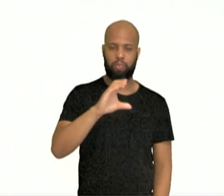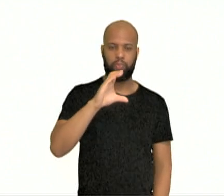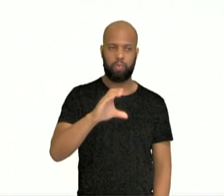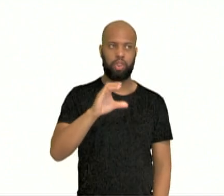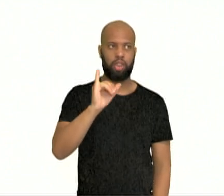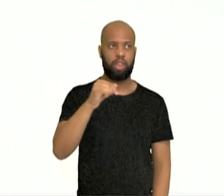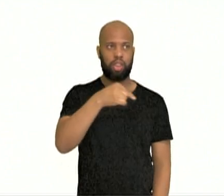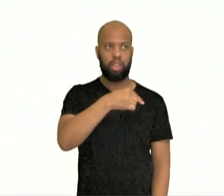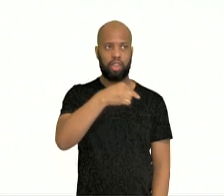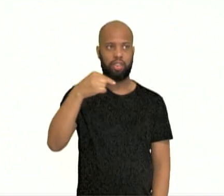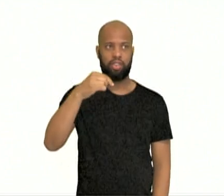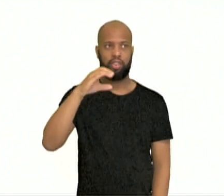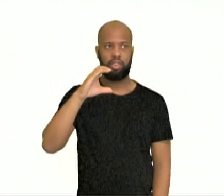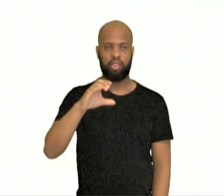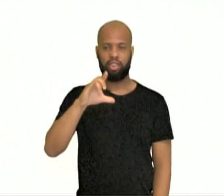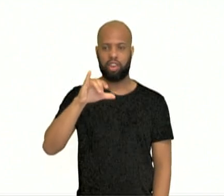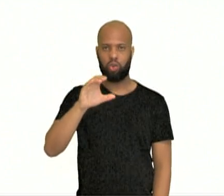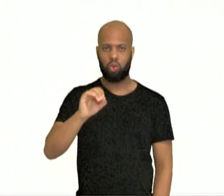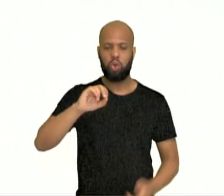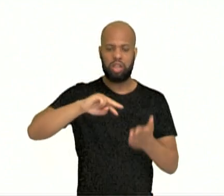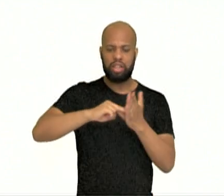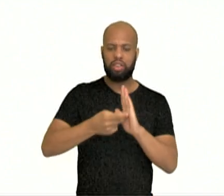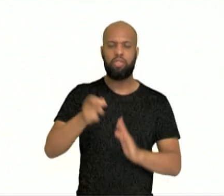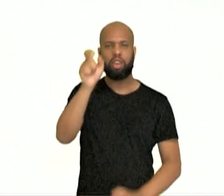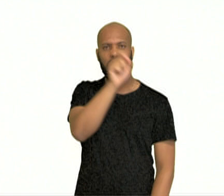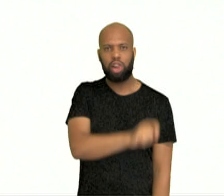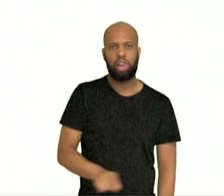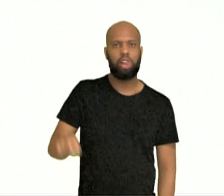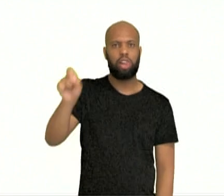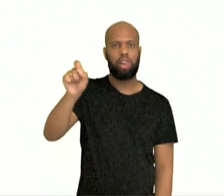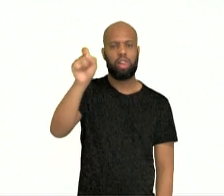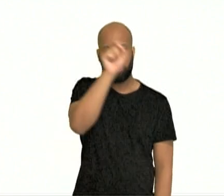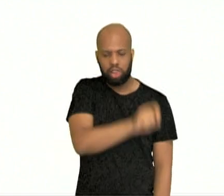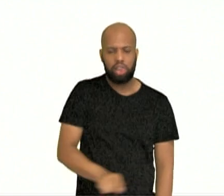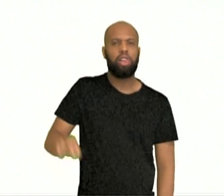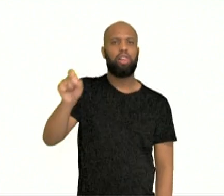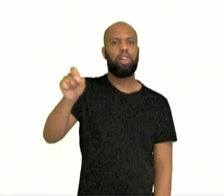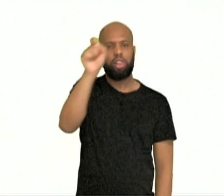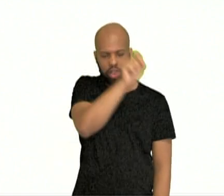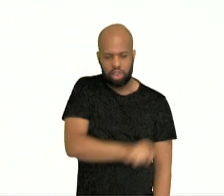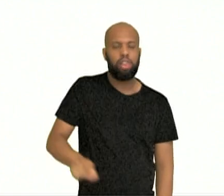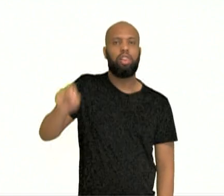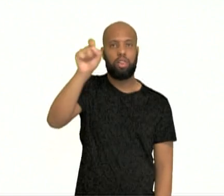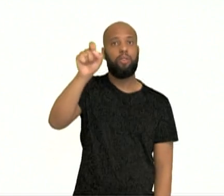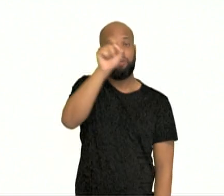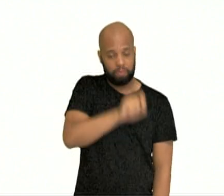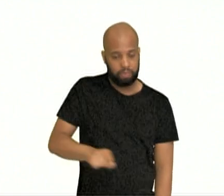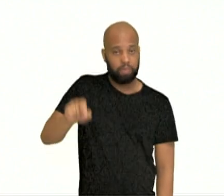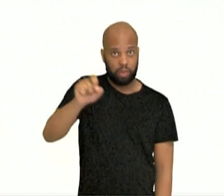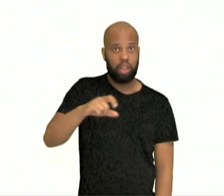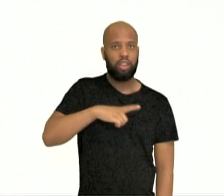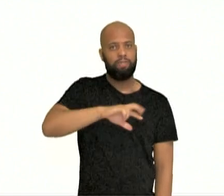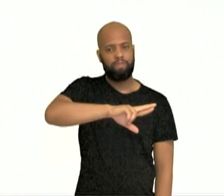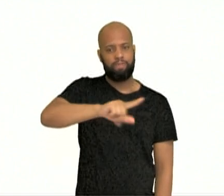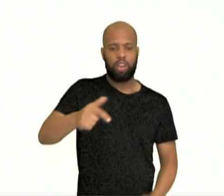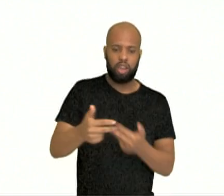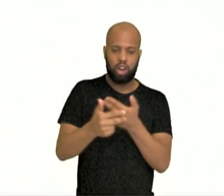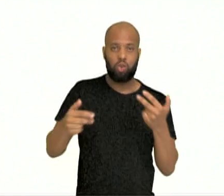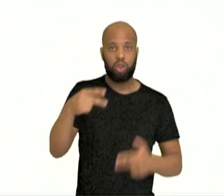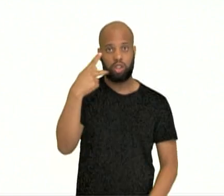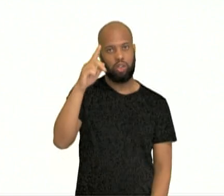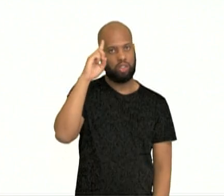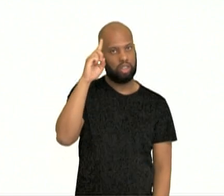lembra algo circular, algo que vai repetindo, E muitas coisas no seu dia a dia acabam envolvendo esse movimento